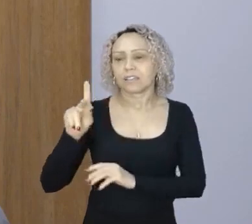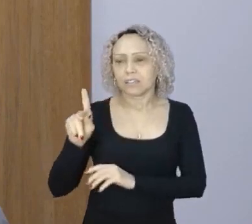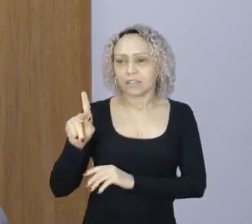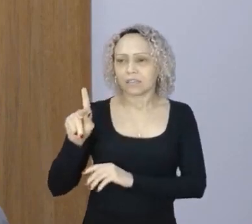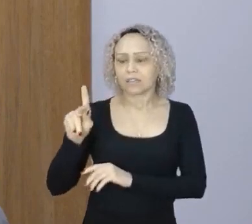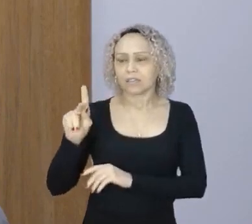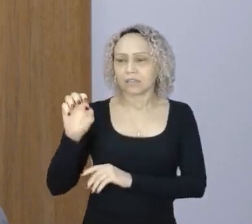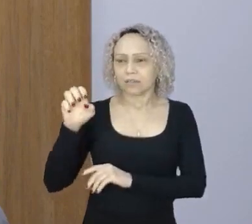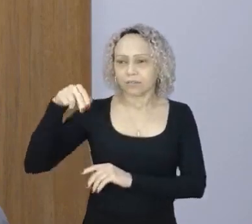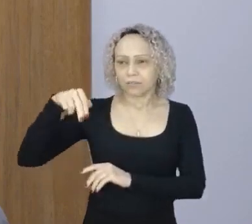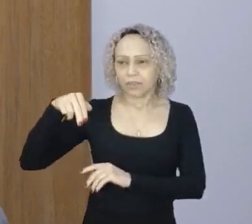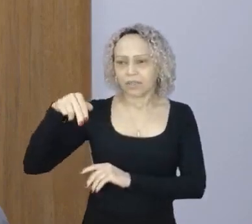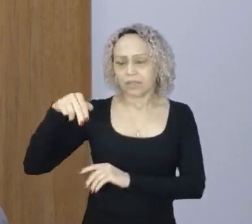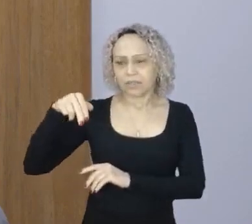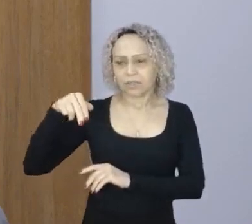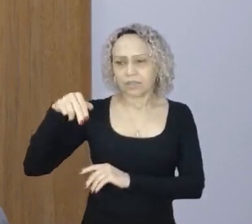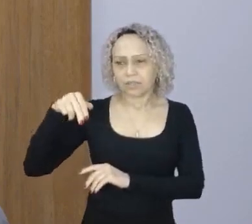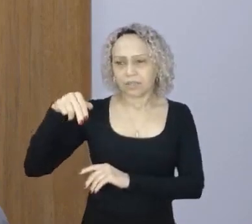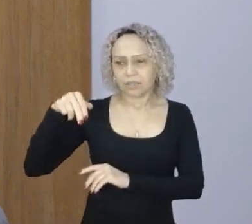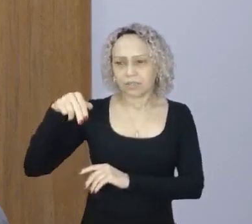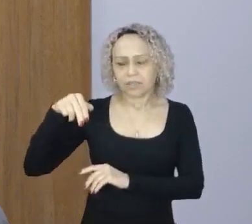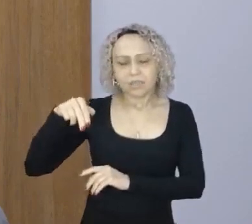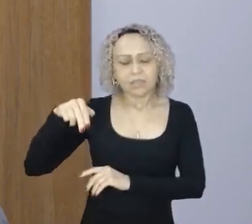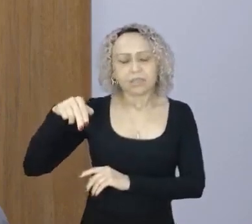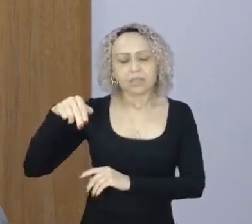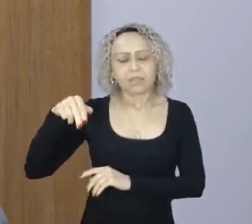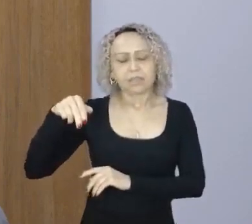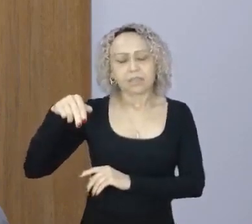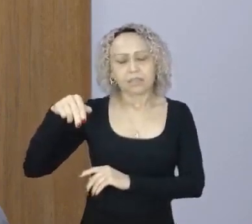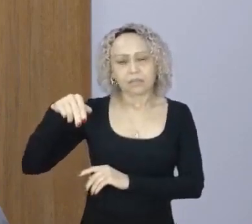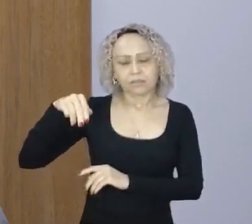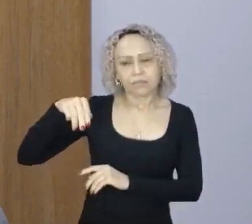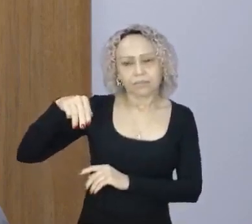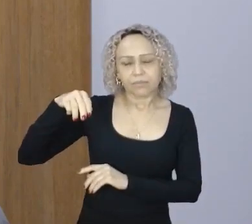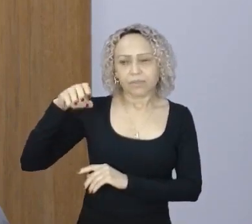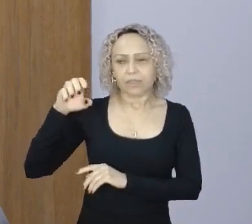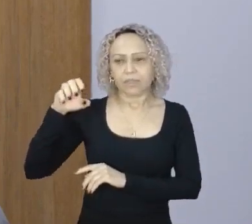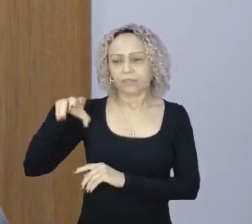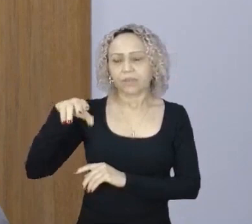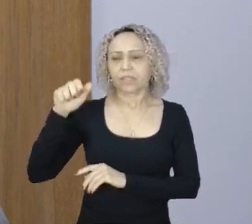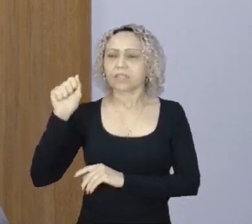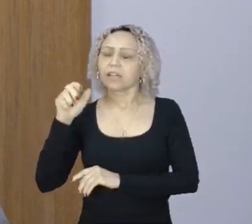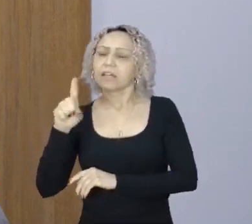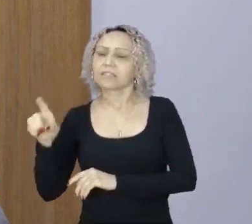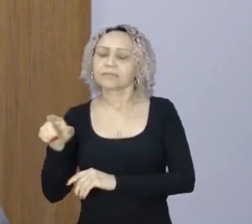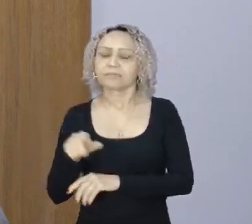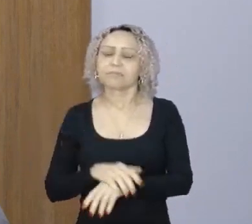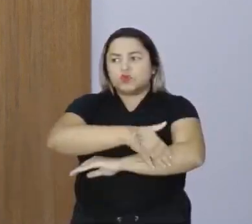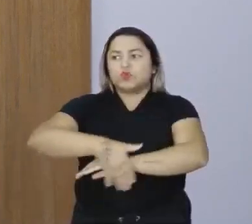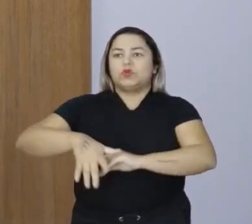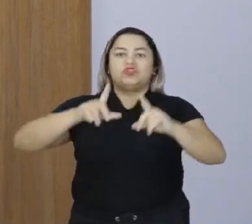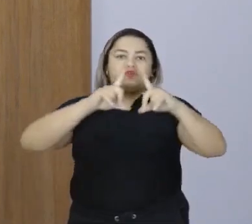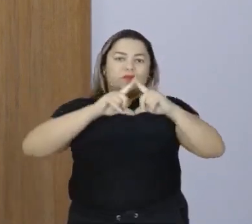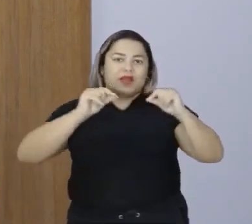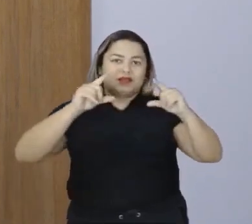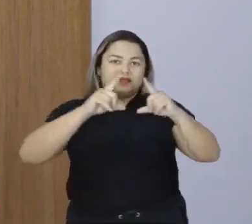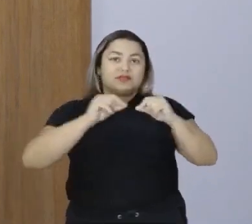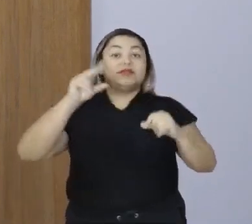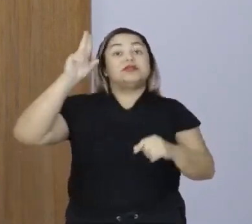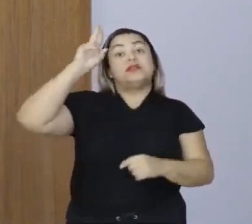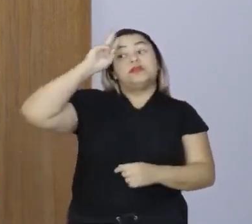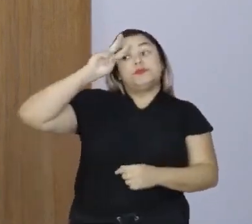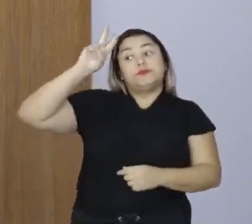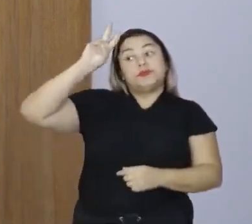ela é urgente, ela é necessária. São mais de 40 anos de luta da população atingida. E